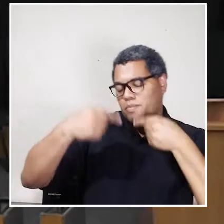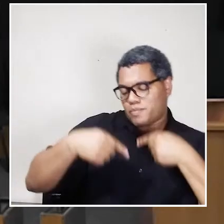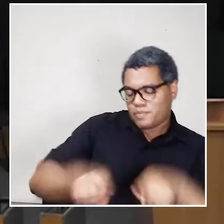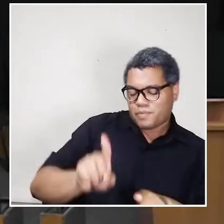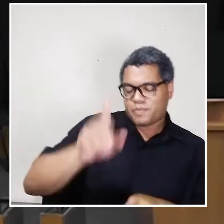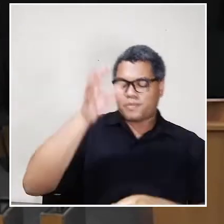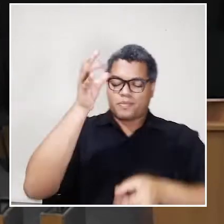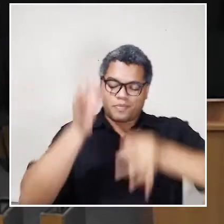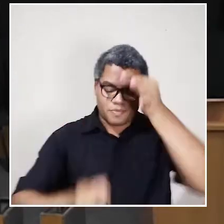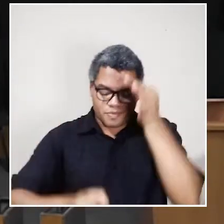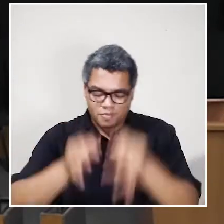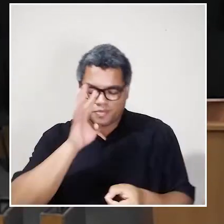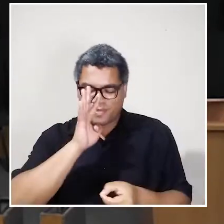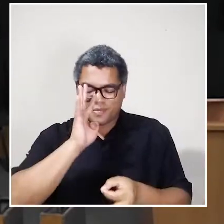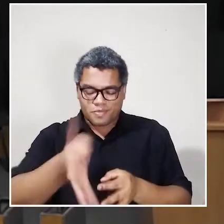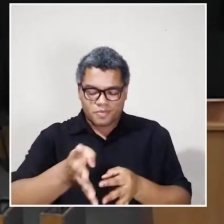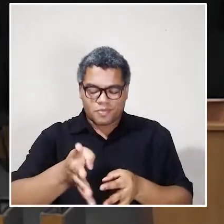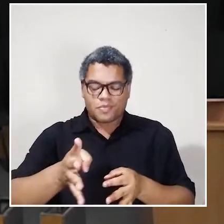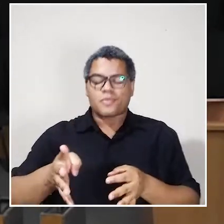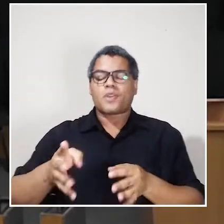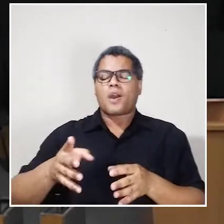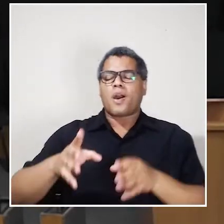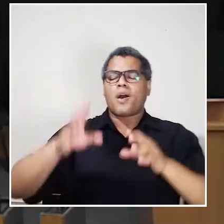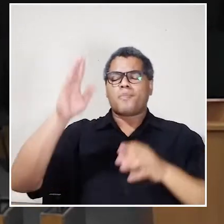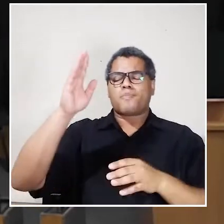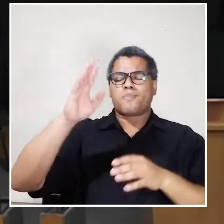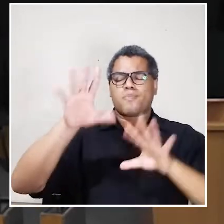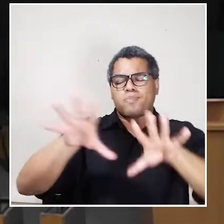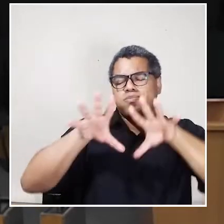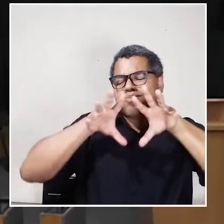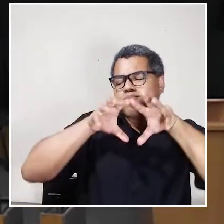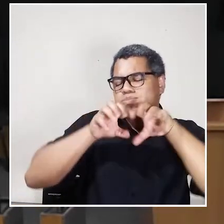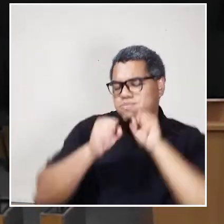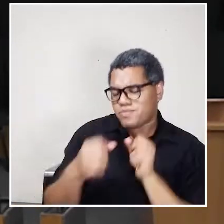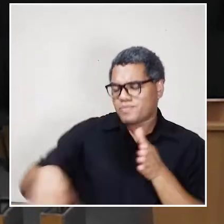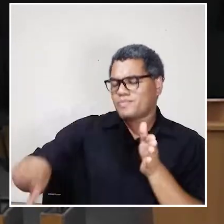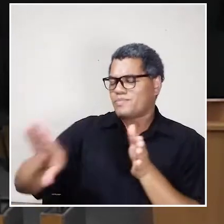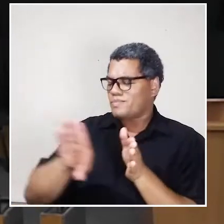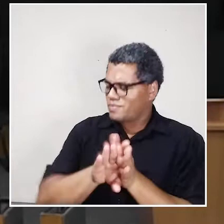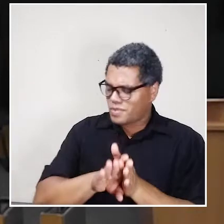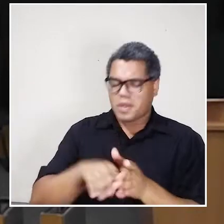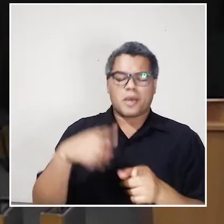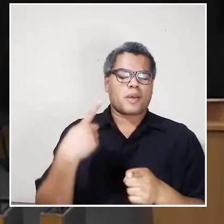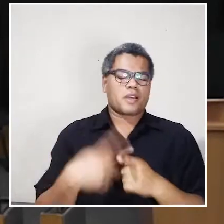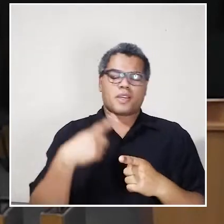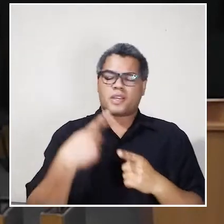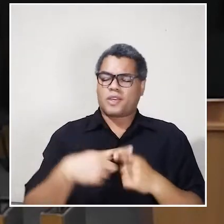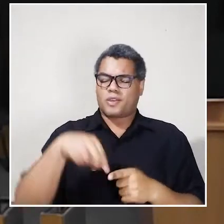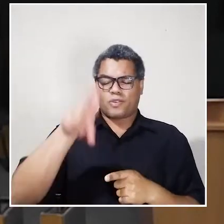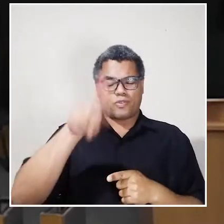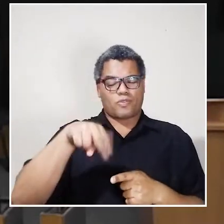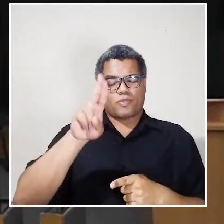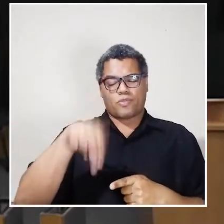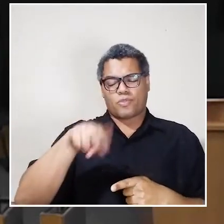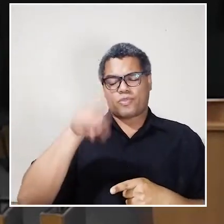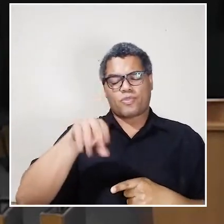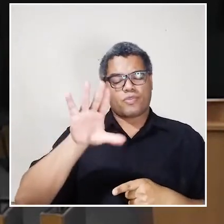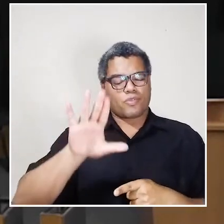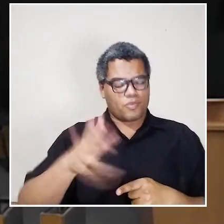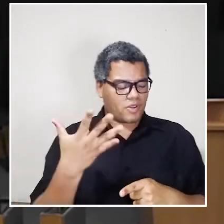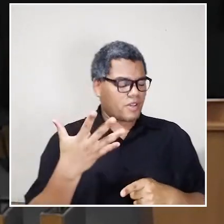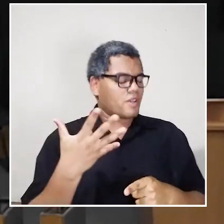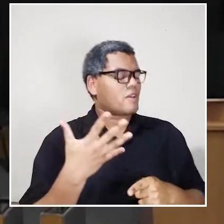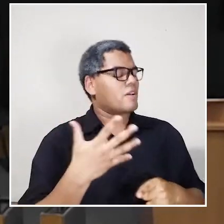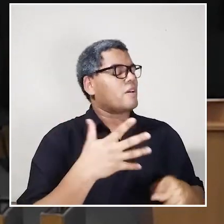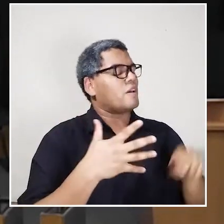julgavam, e fez vir sobre nós grande mal, porquanto nunca, debaixo de todo o céu, aconteceu o que se deu